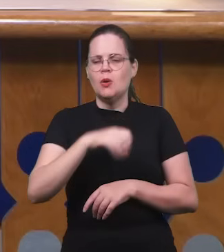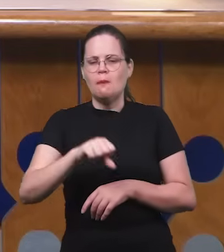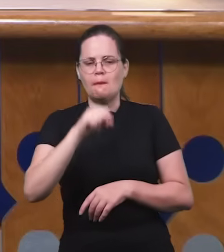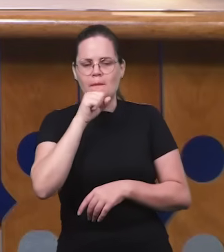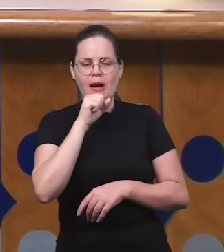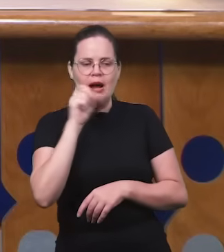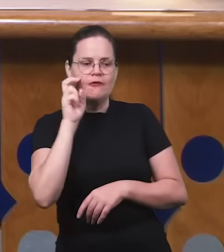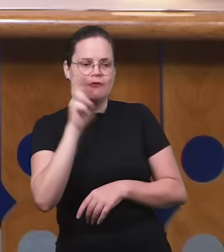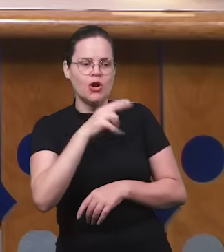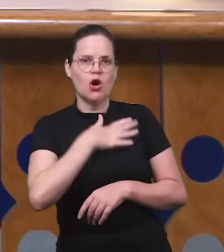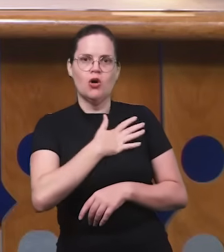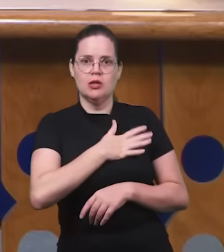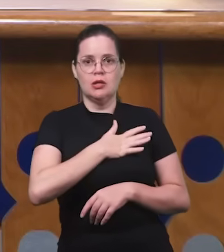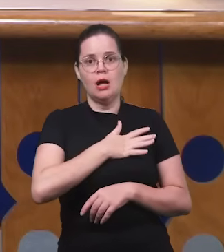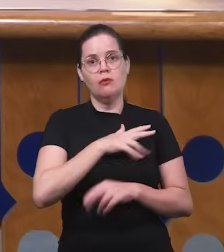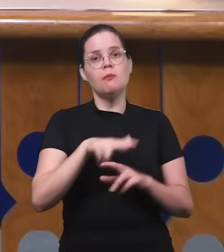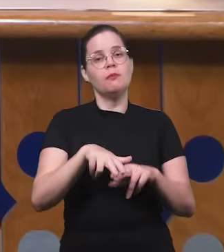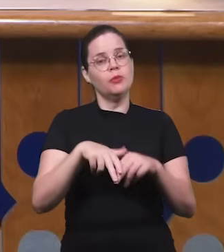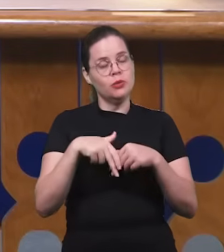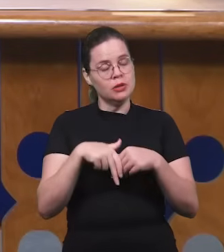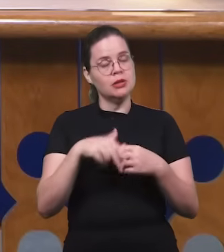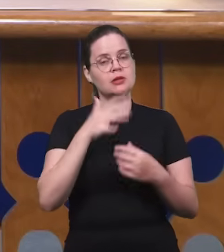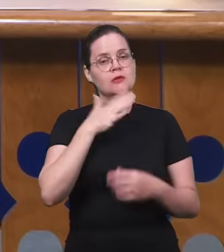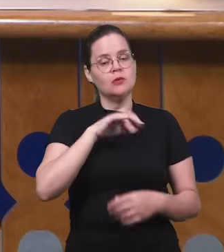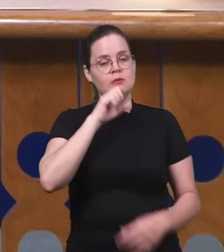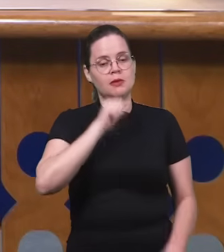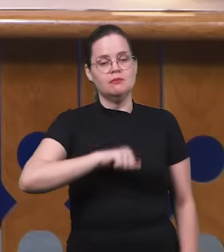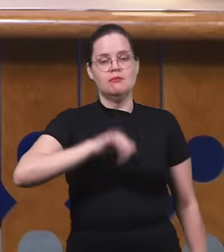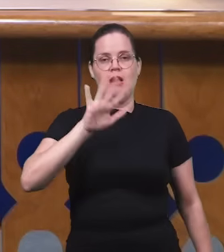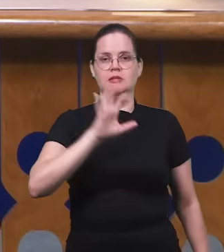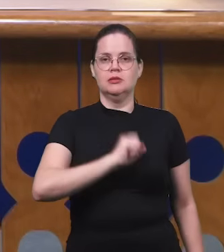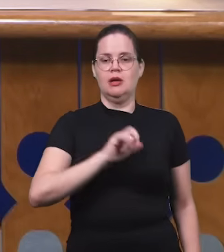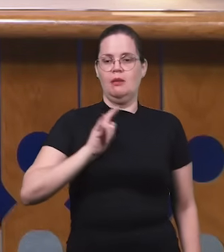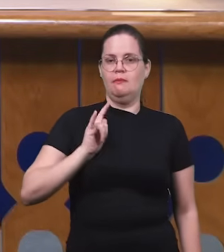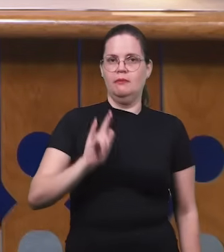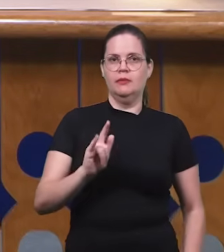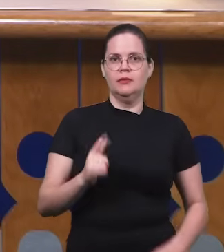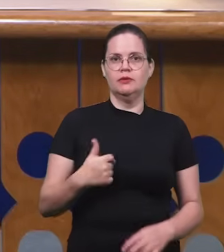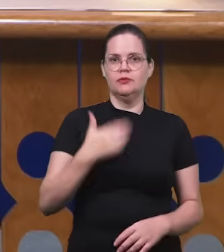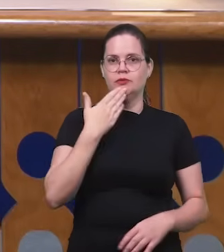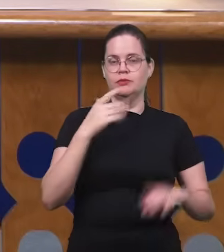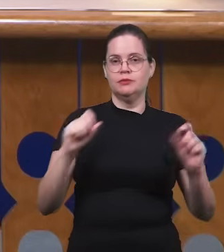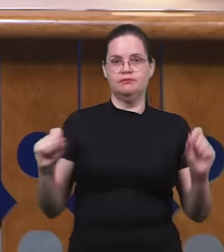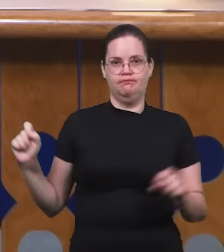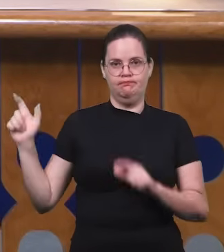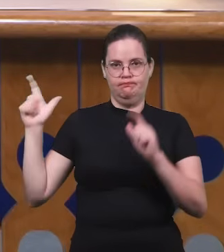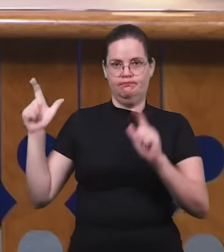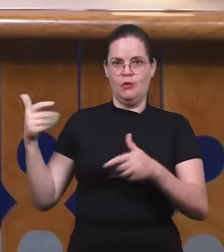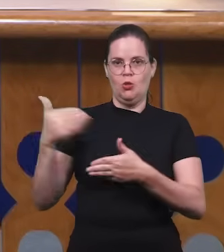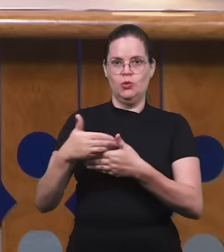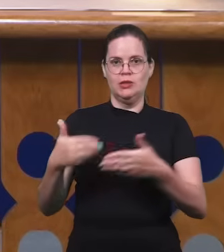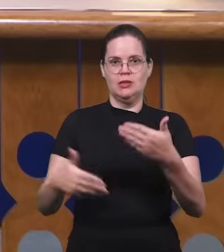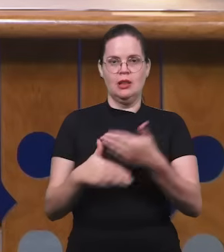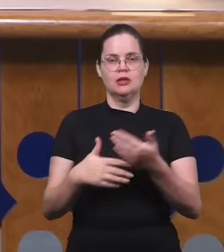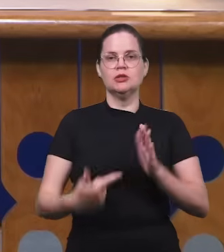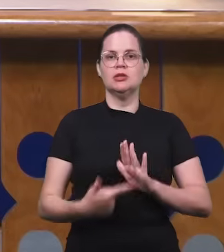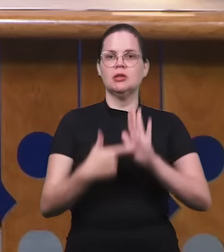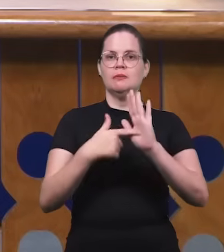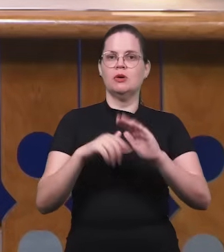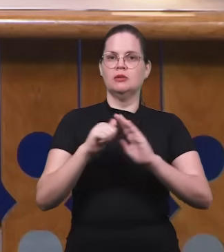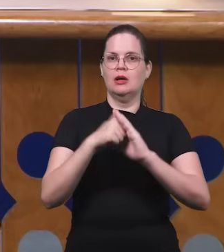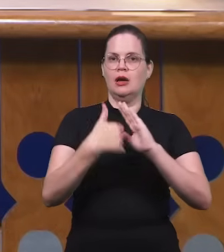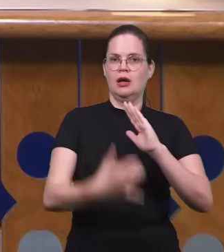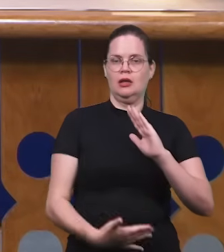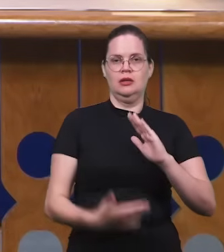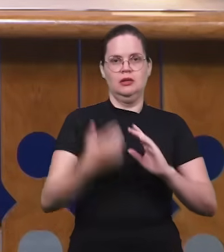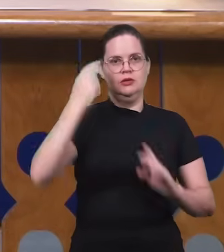vou colocar aqui nessa aula, que eu vou pedir para expor agora, que ele diz sobre as características